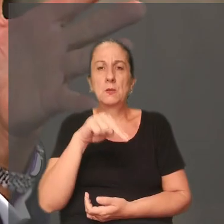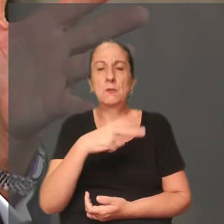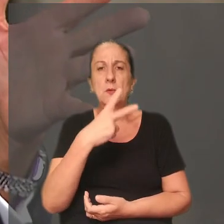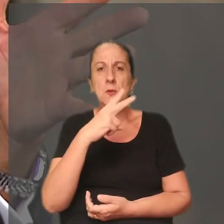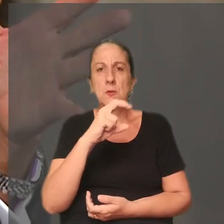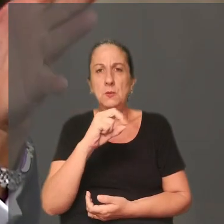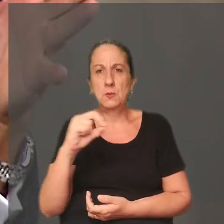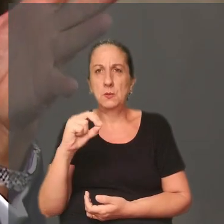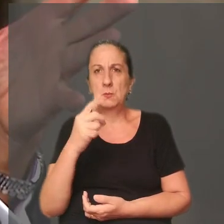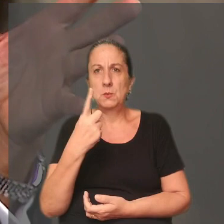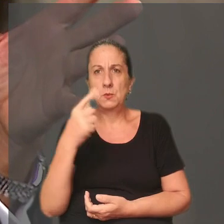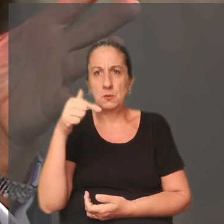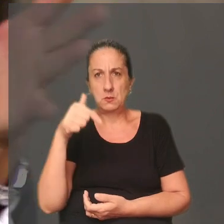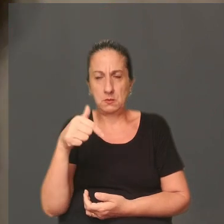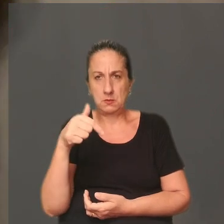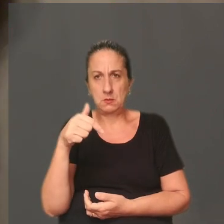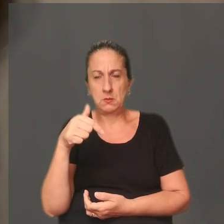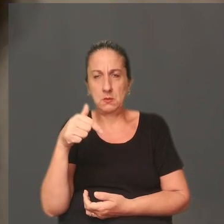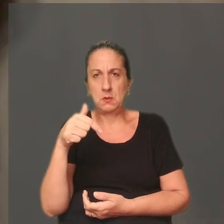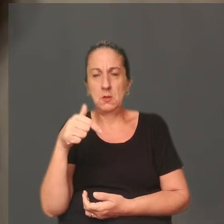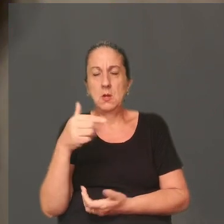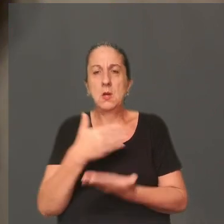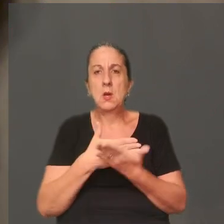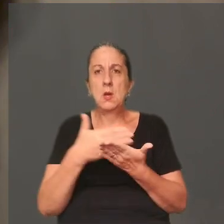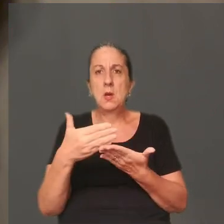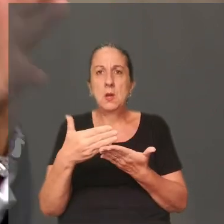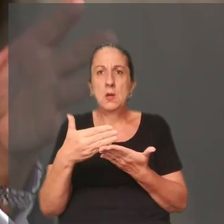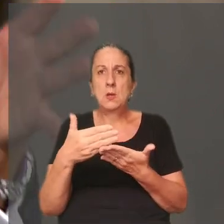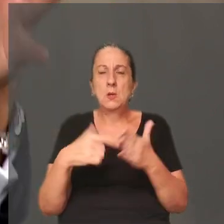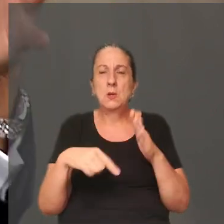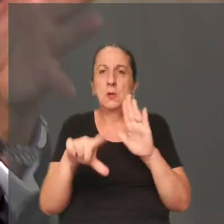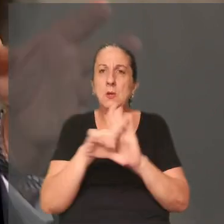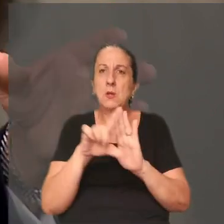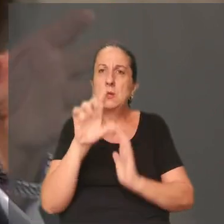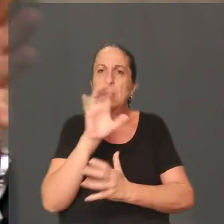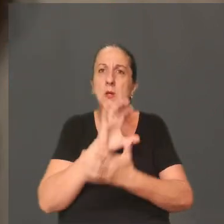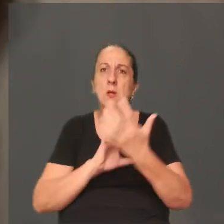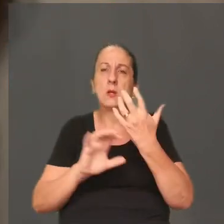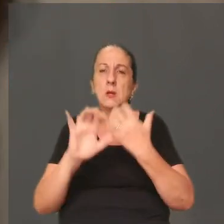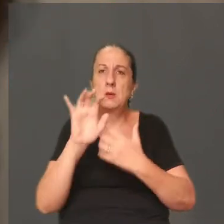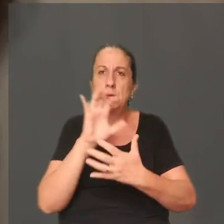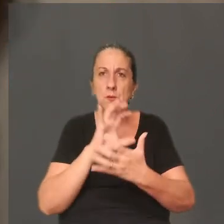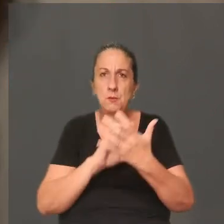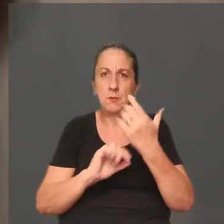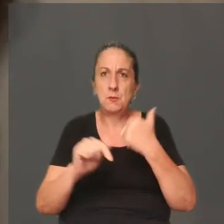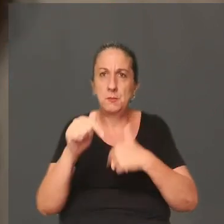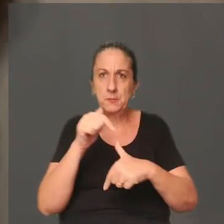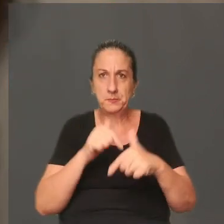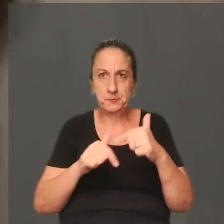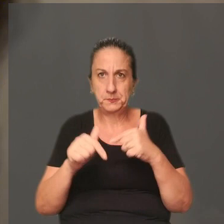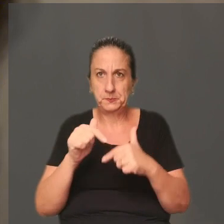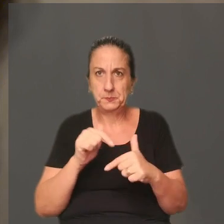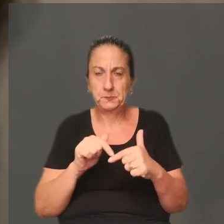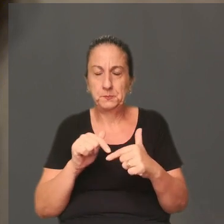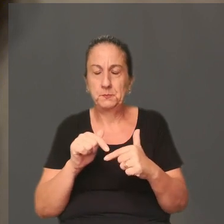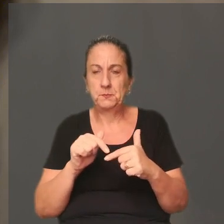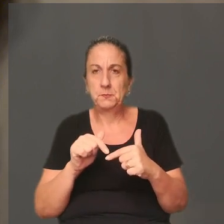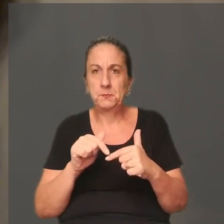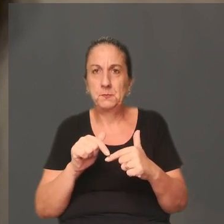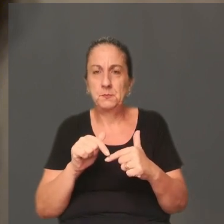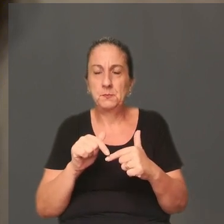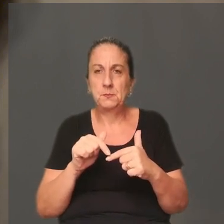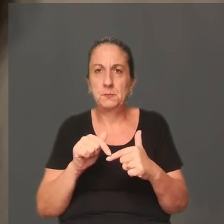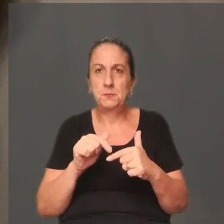Em novembro de 2017, entrou em vigor a lei da reforma